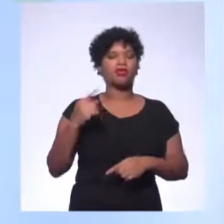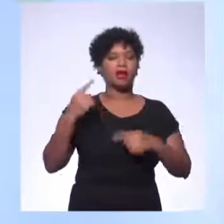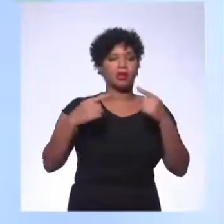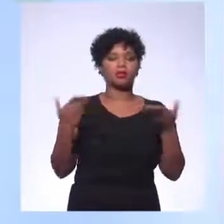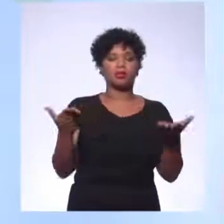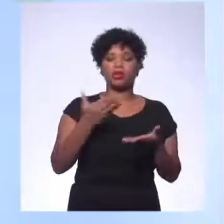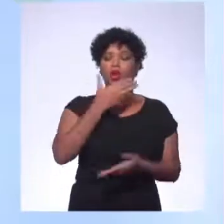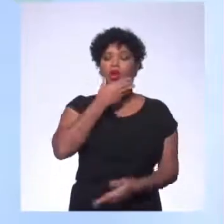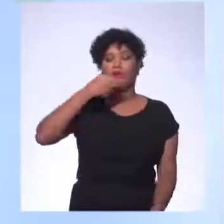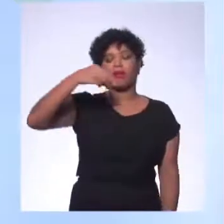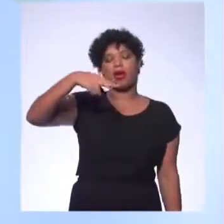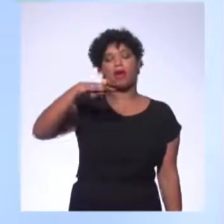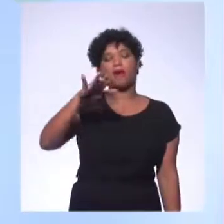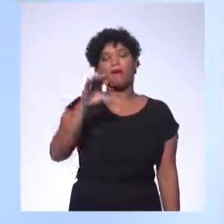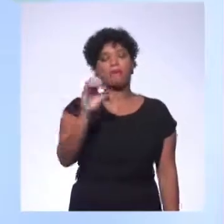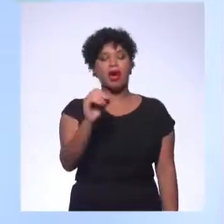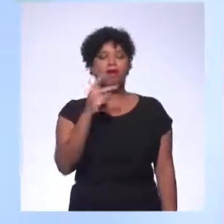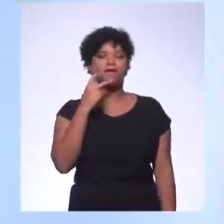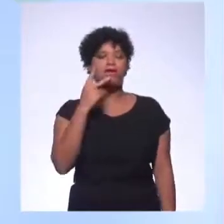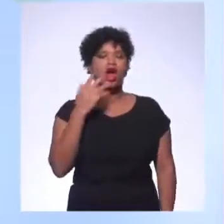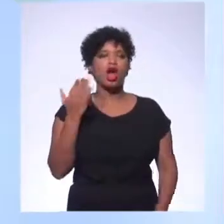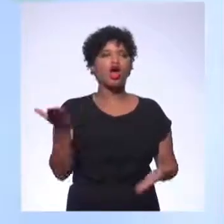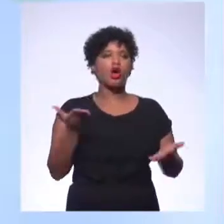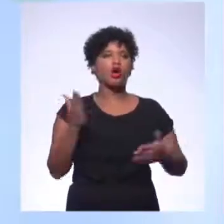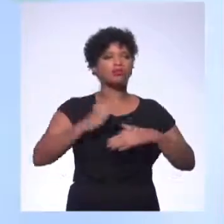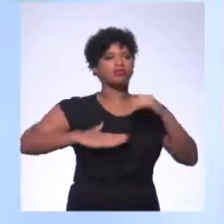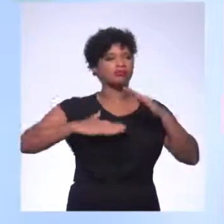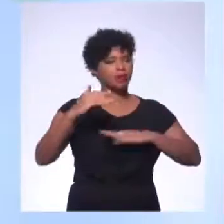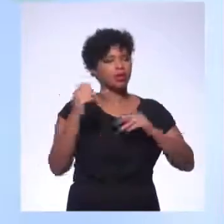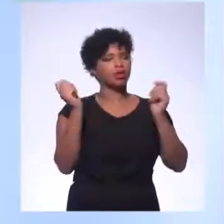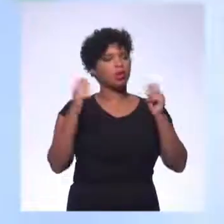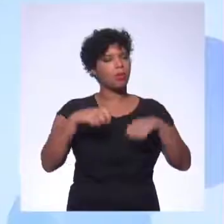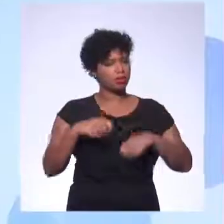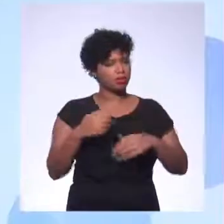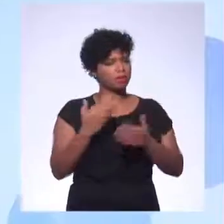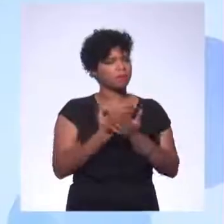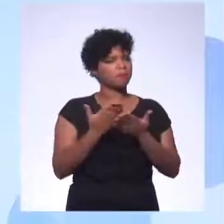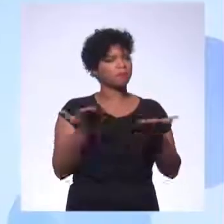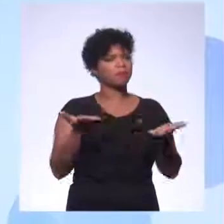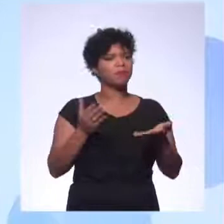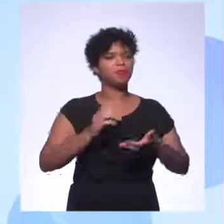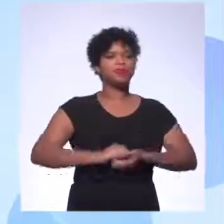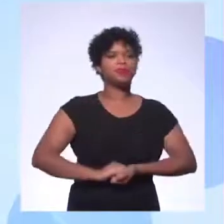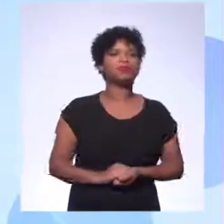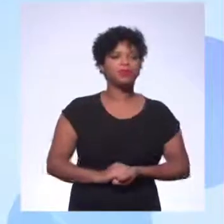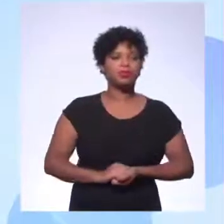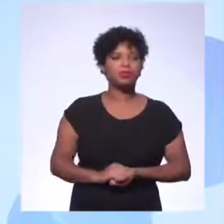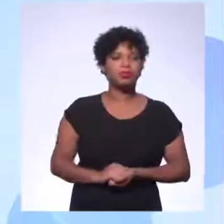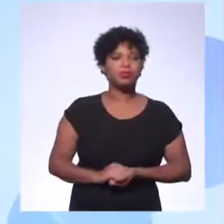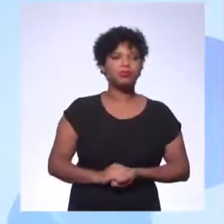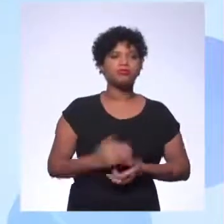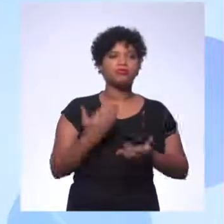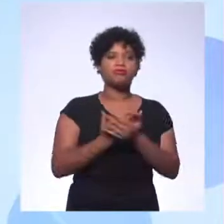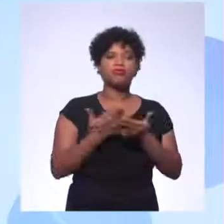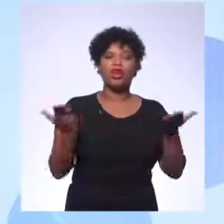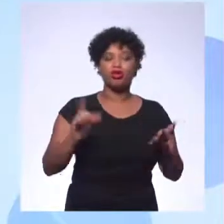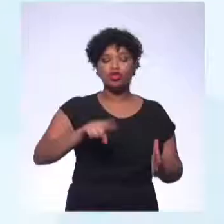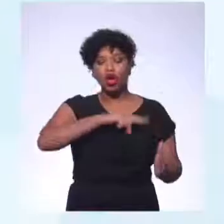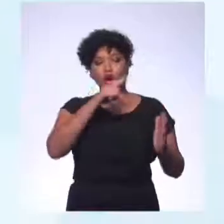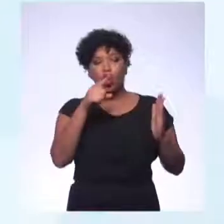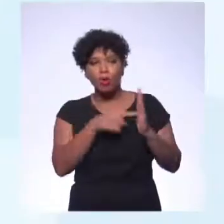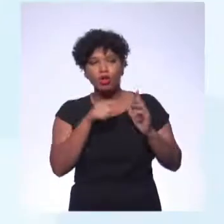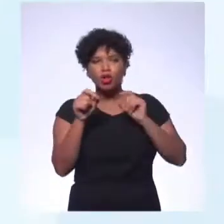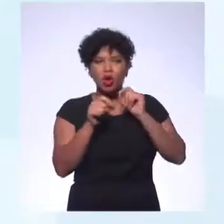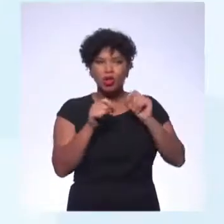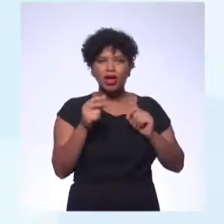gente quais são as habilidades, as competências da aula de hoje. Muito bem. O objetivo da aula de hoje é estabelecer